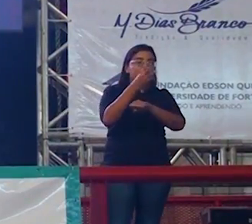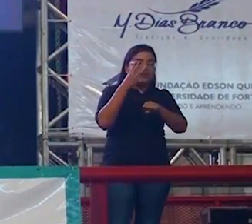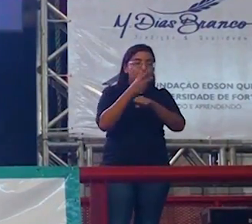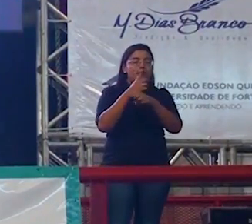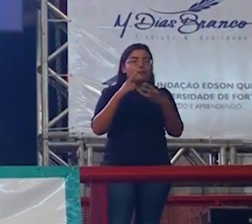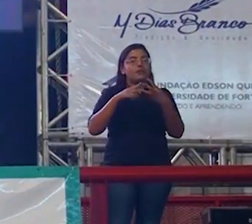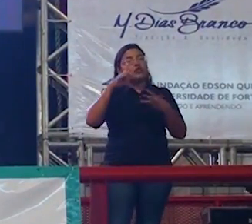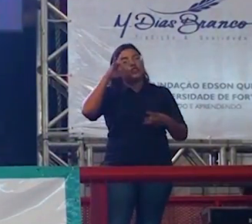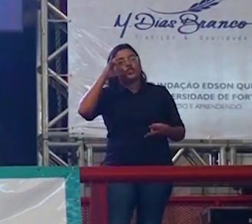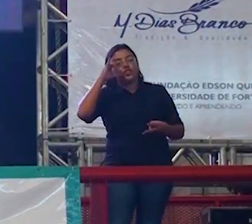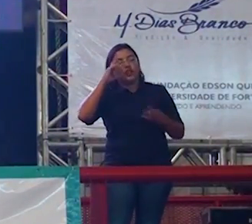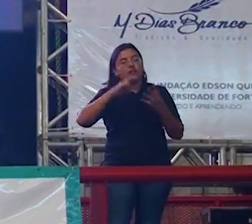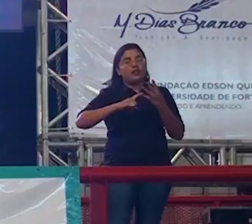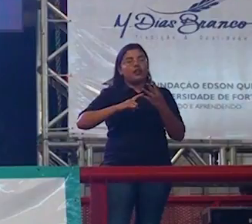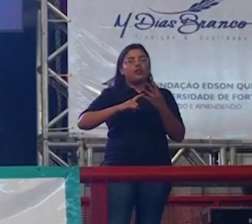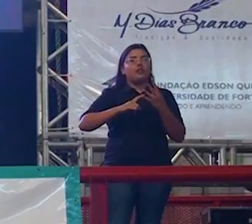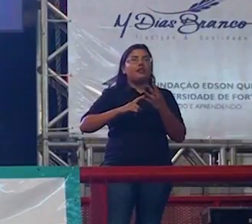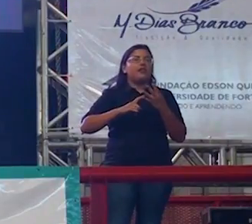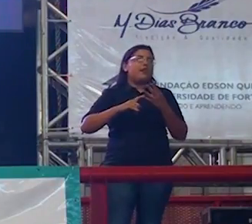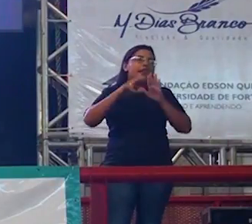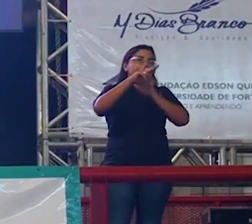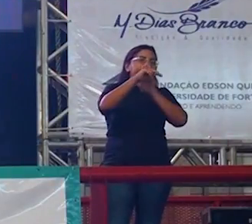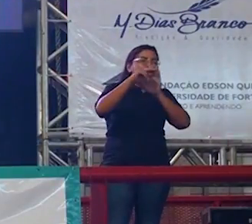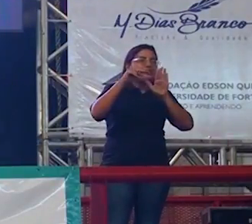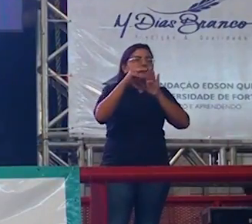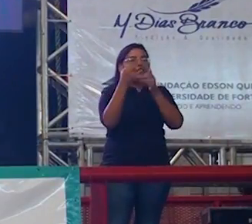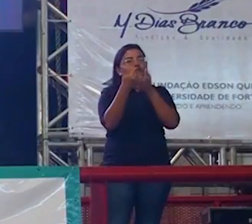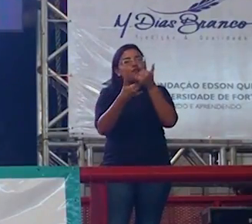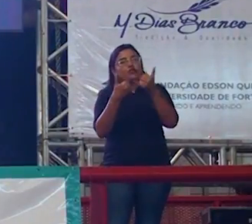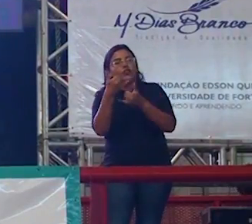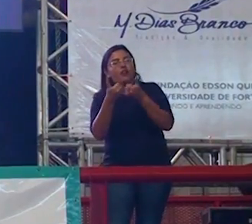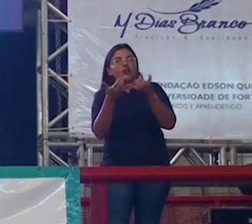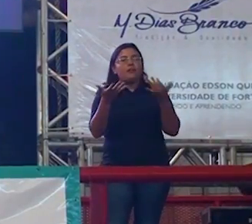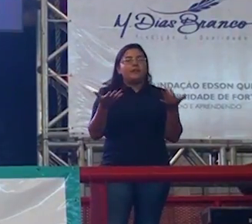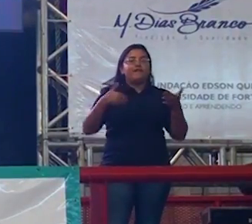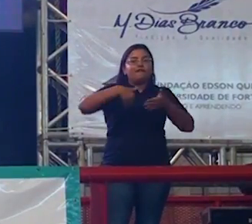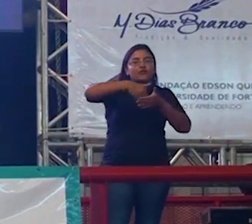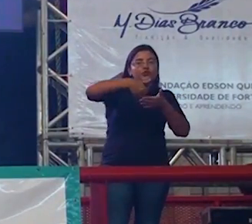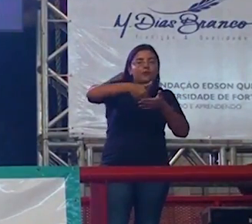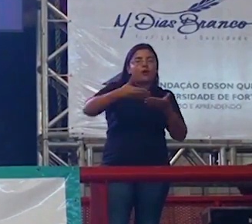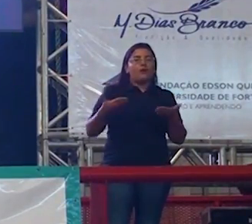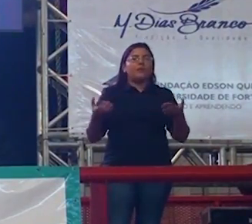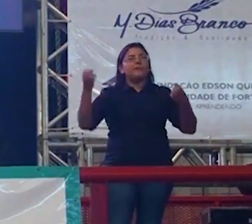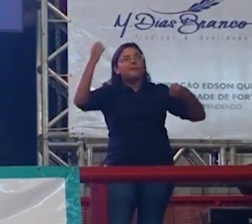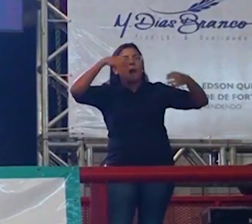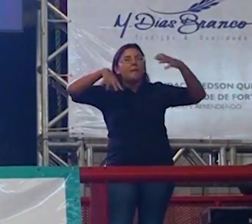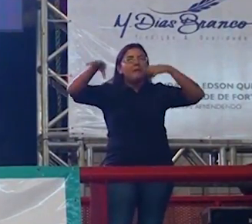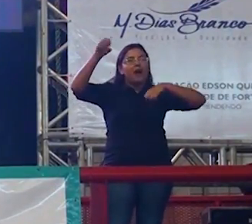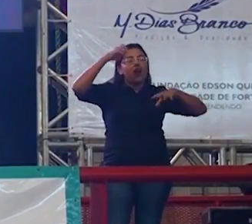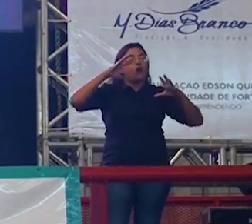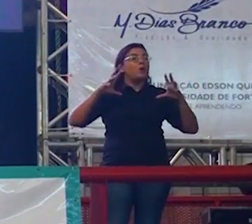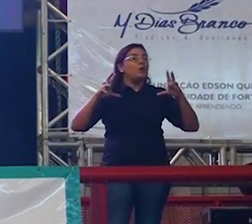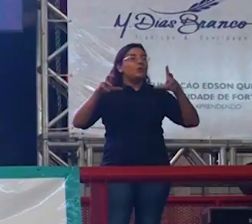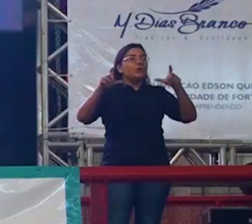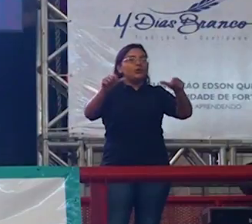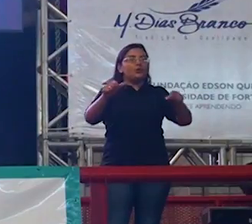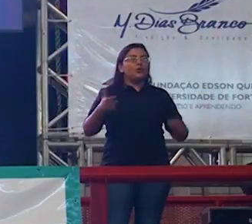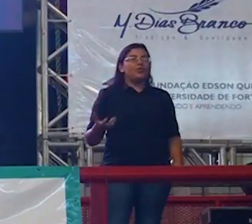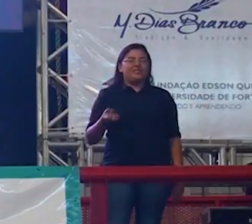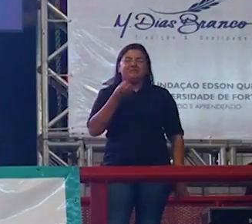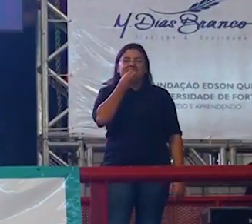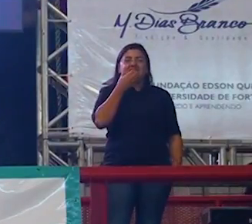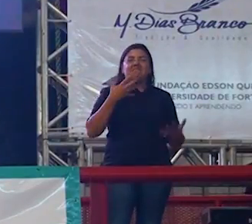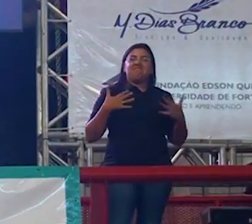Instagram, Twitter, Netflix, videogames, futebol, balada. Tudo isso aí é bom,